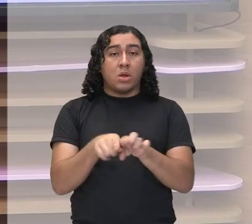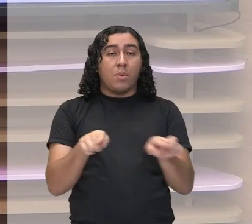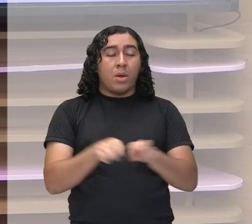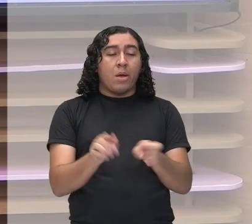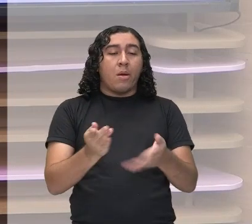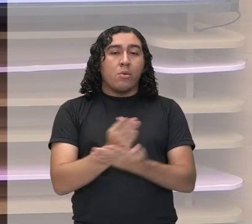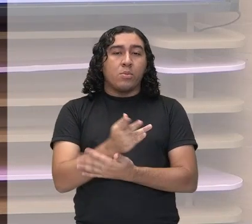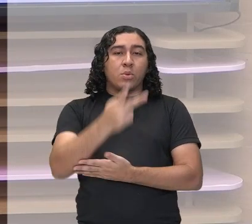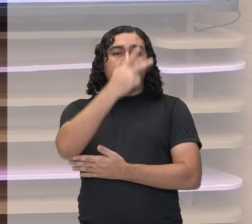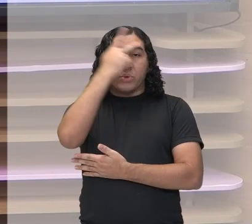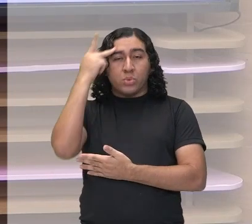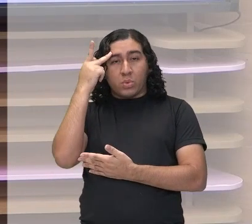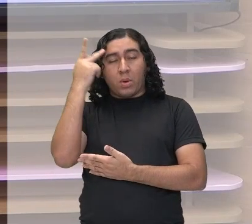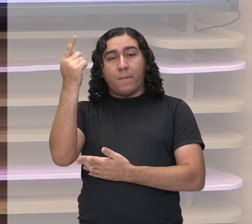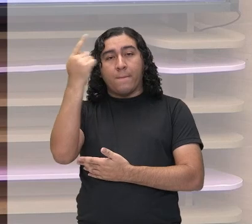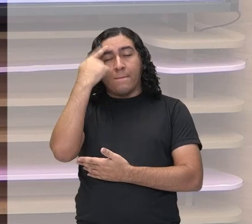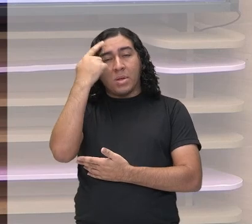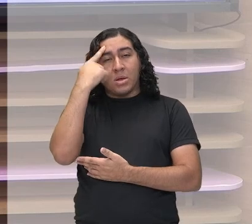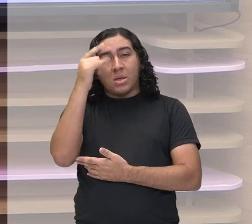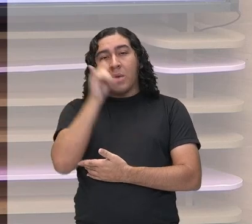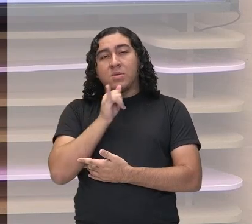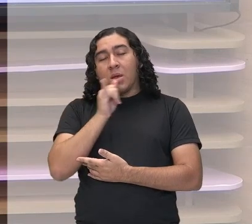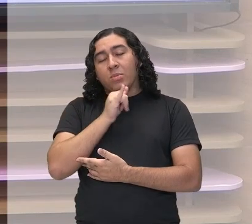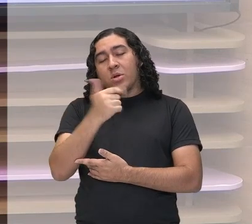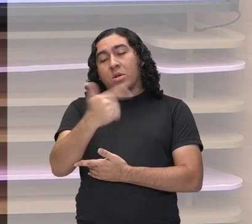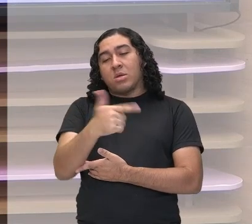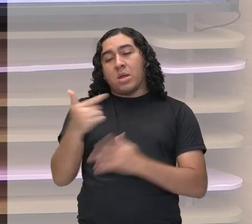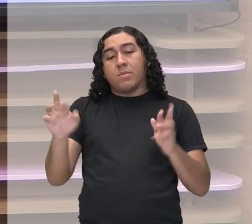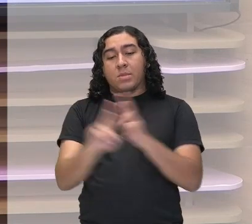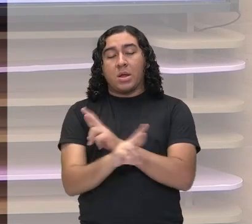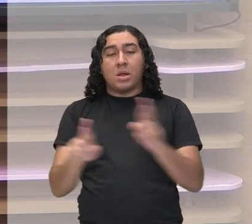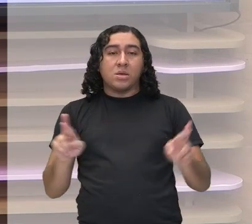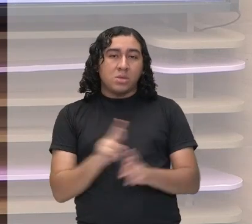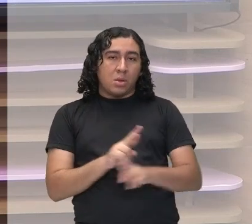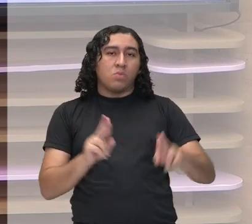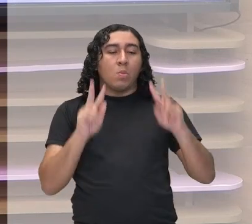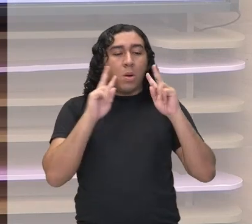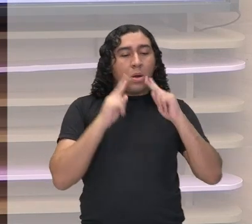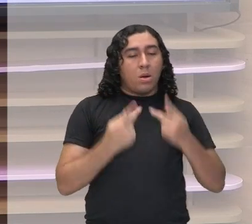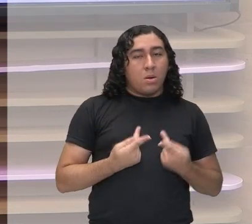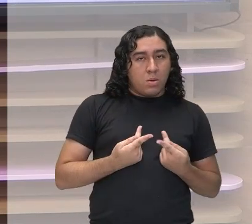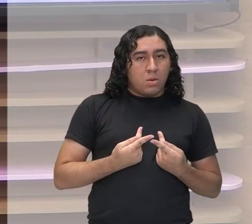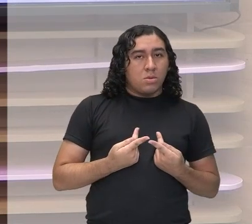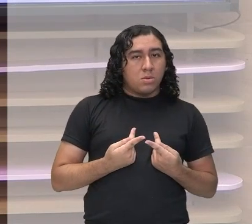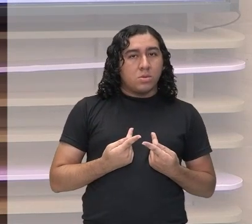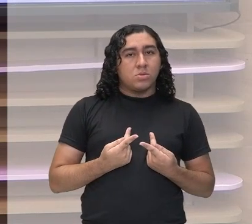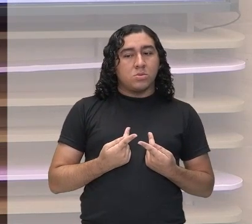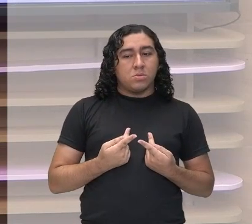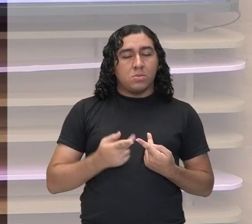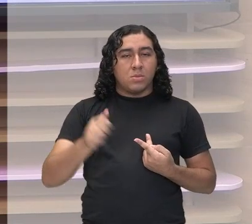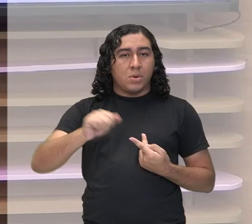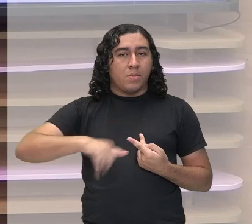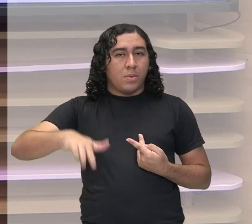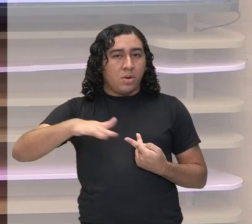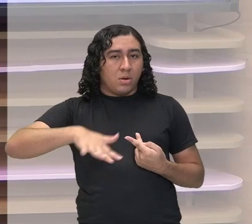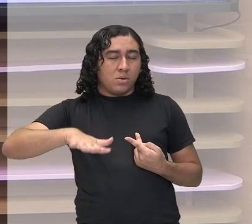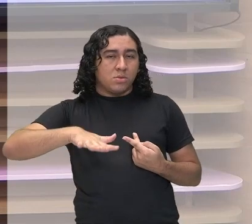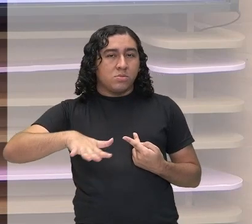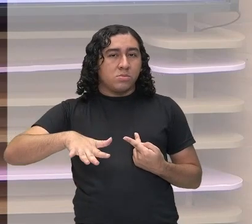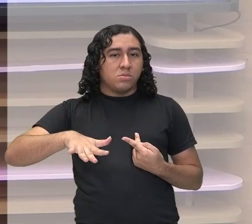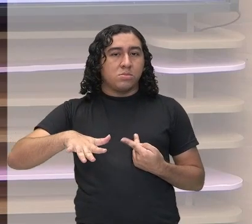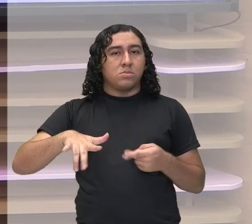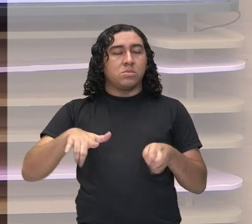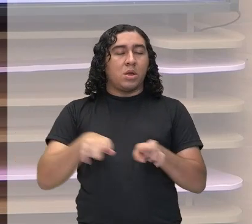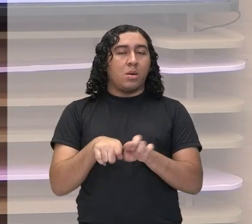pensam que isso não há uma relação entre o homem e o meio ambiente, a gente não pode mais ter esse tipo